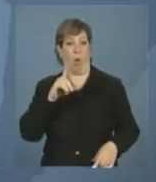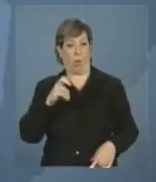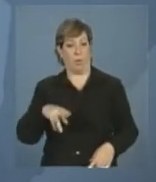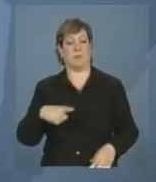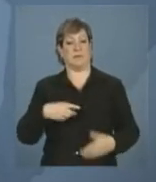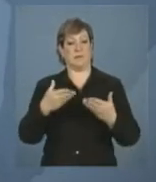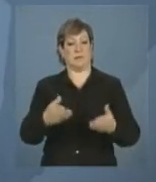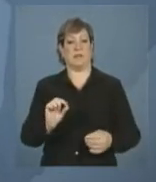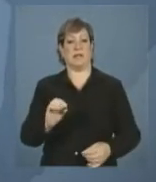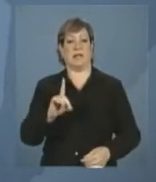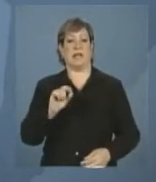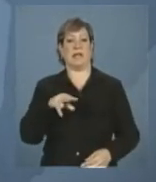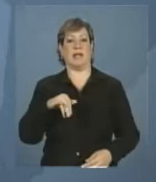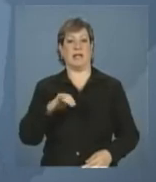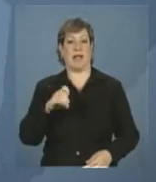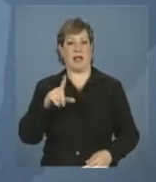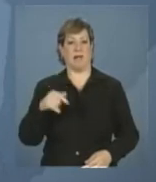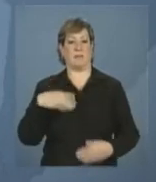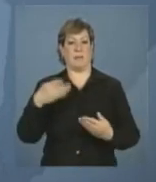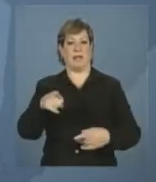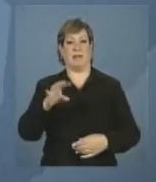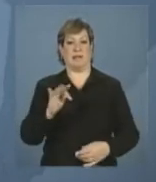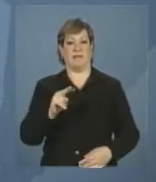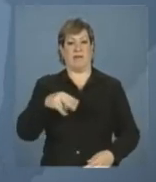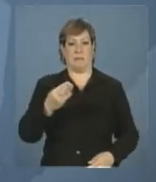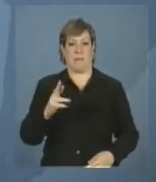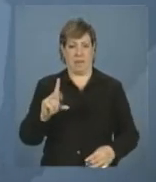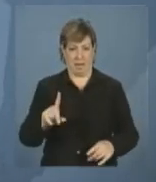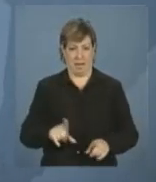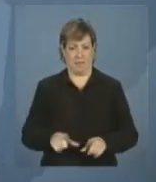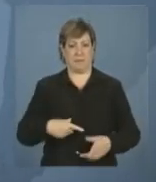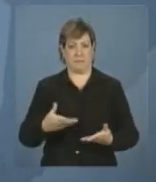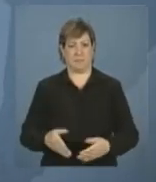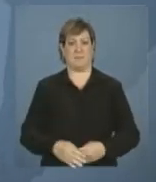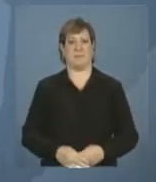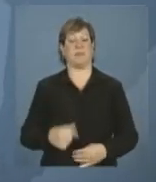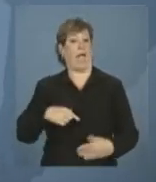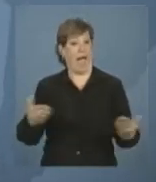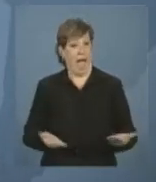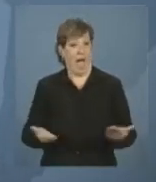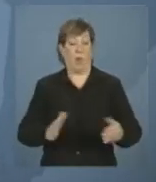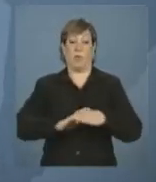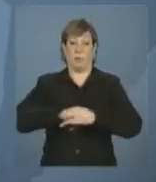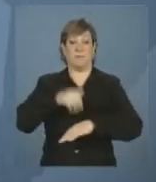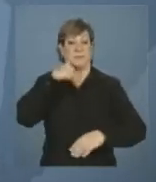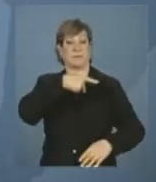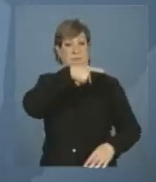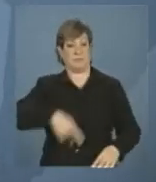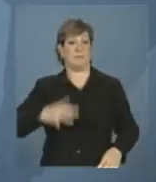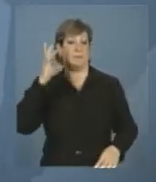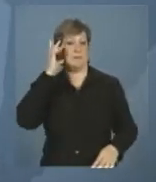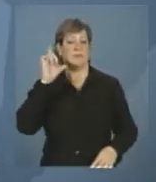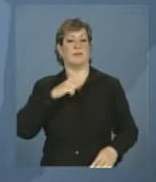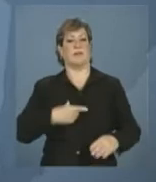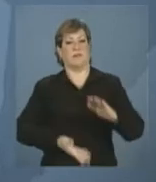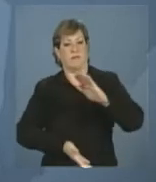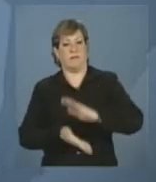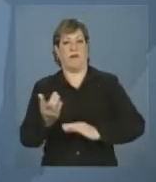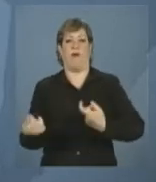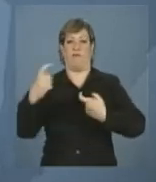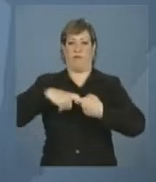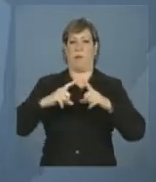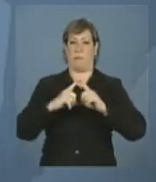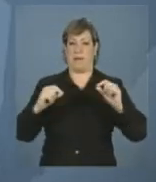na Colômbia, Daniela Almeida para a TV NBR. E agora à noite, a presidenta Dilma Rousseff embarca de